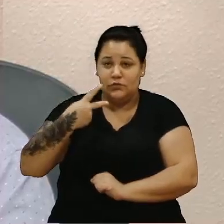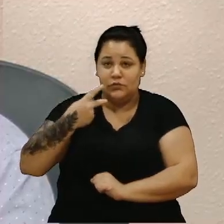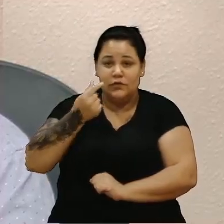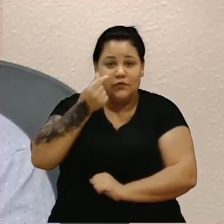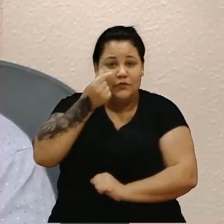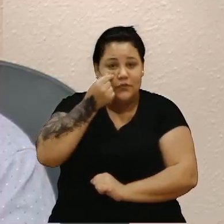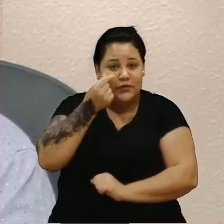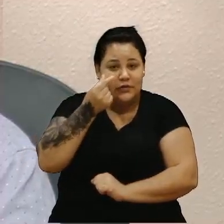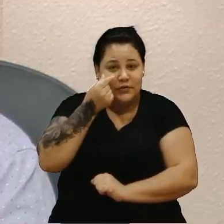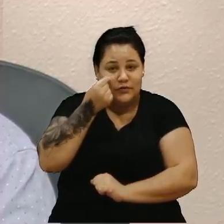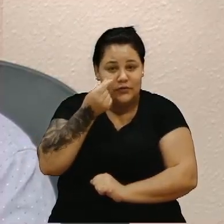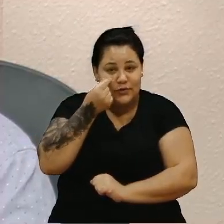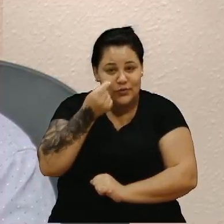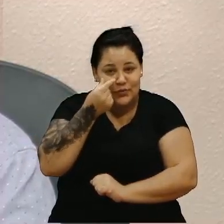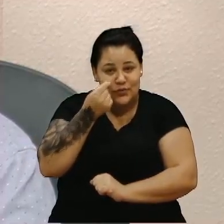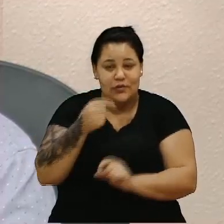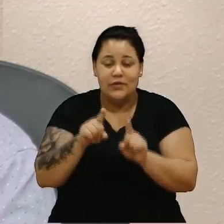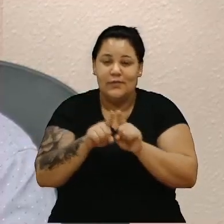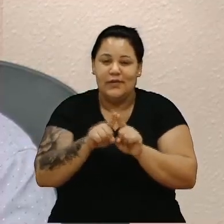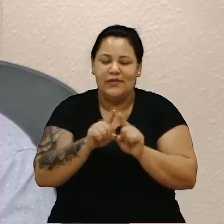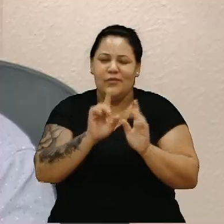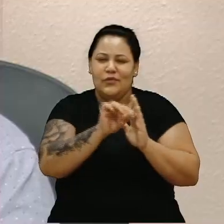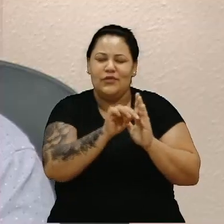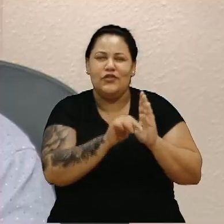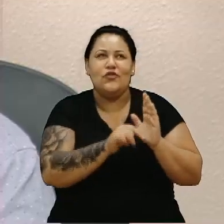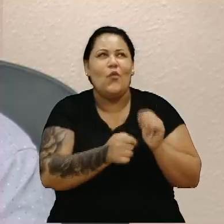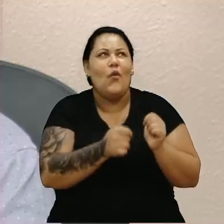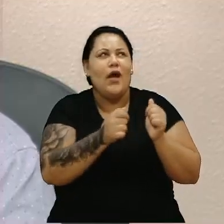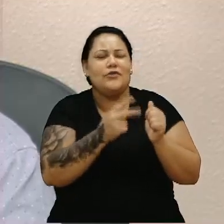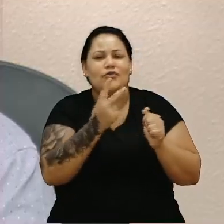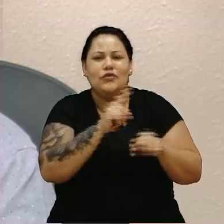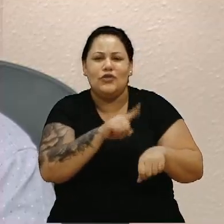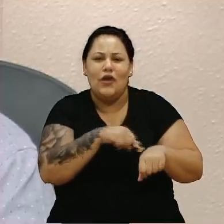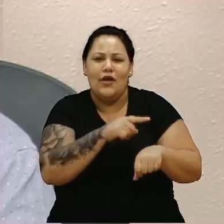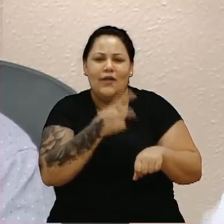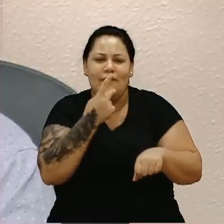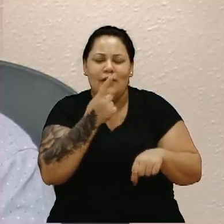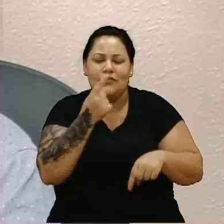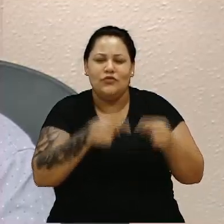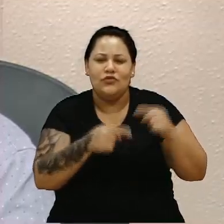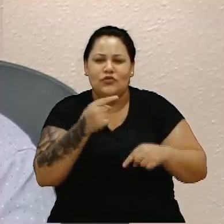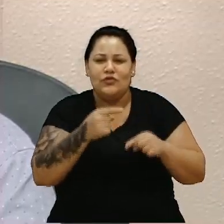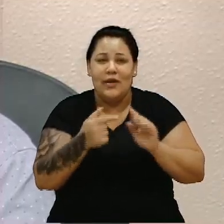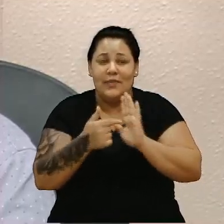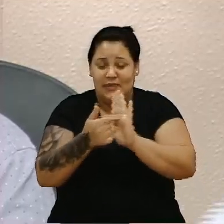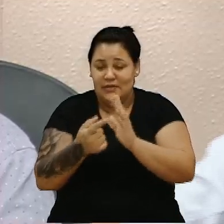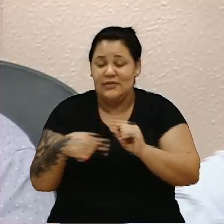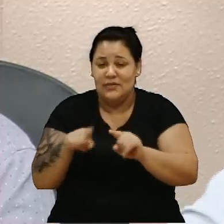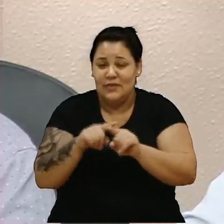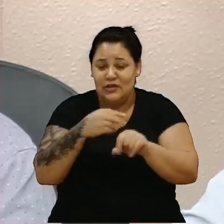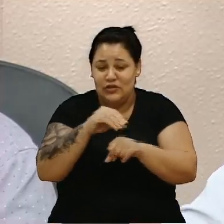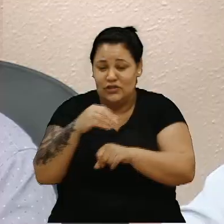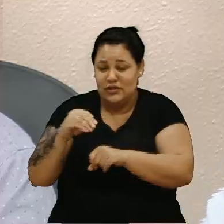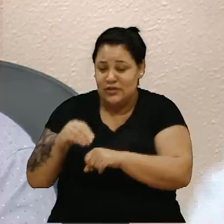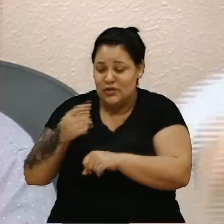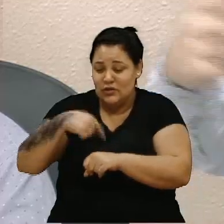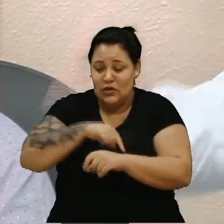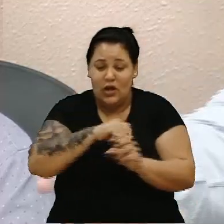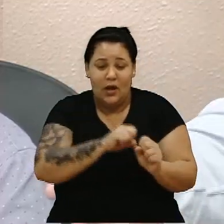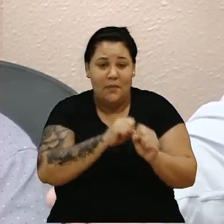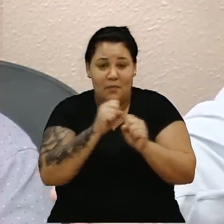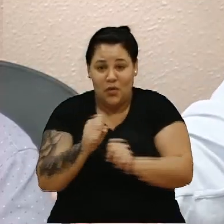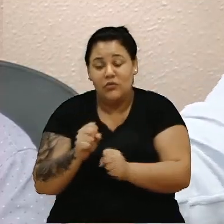posteriormente àquele debate, que ficamos quase 2 horas em o tema diverso do pretendido, apresenta essa sugestão para que nós possamos